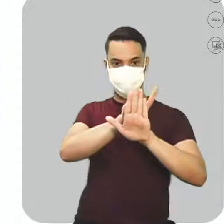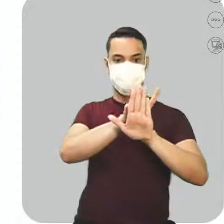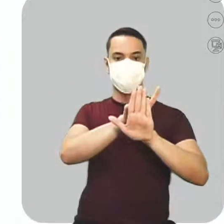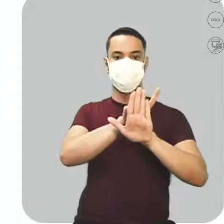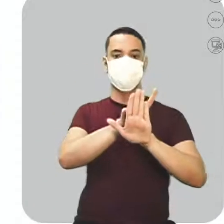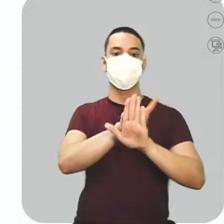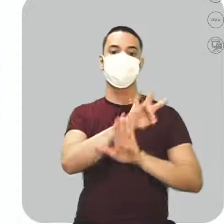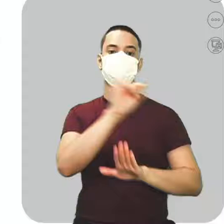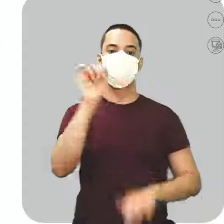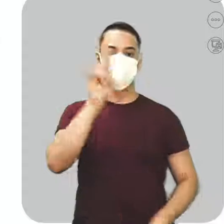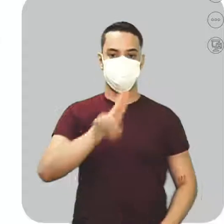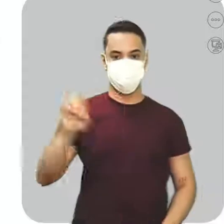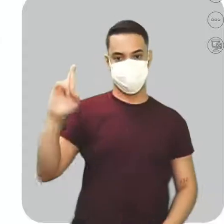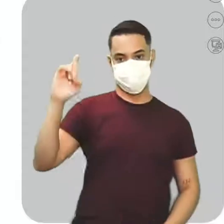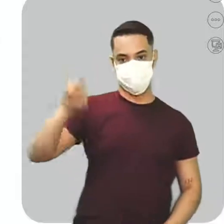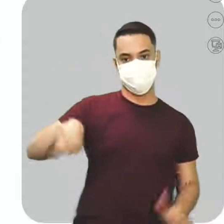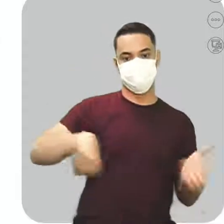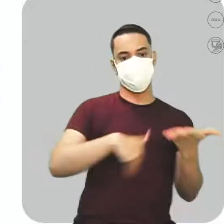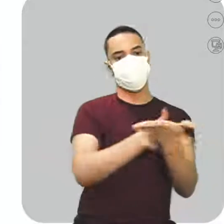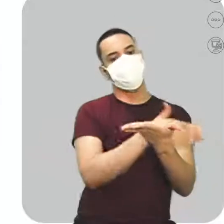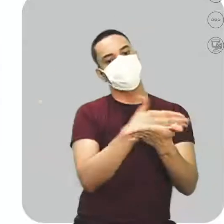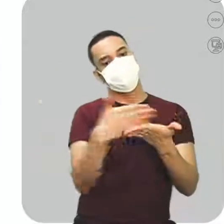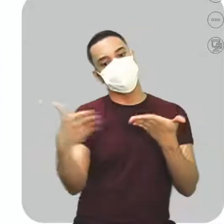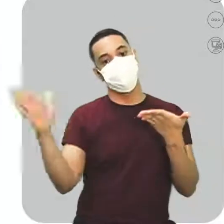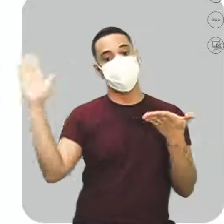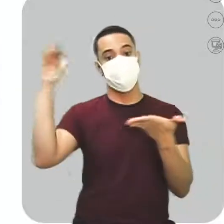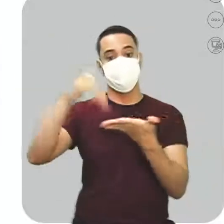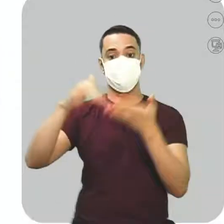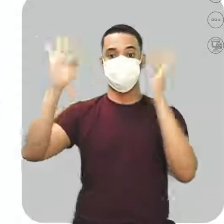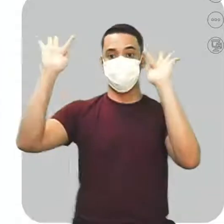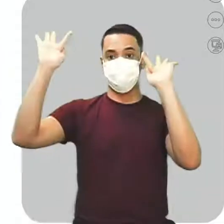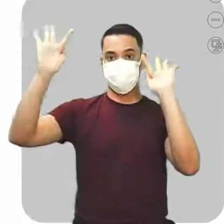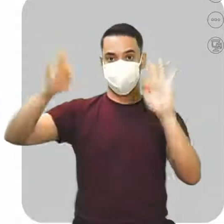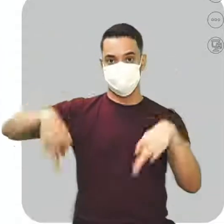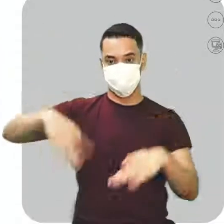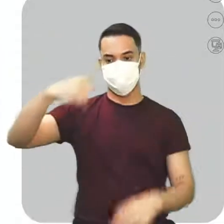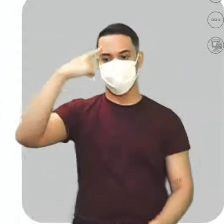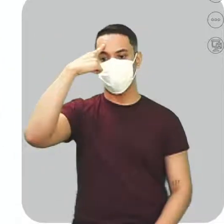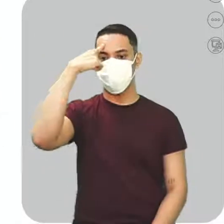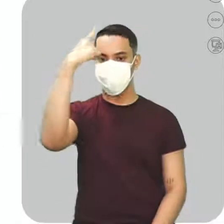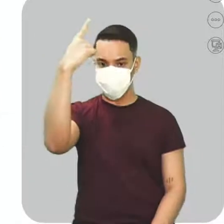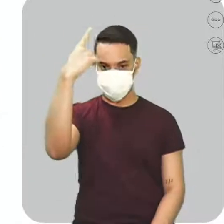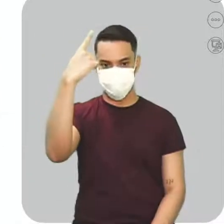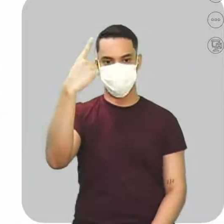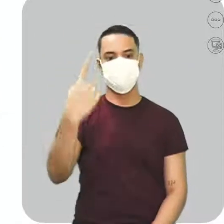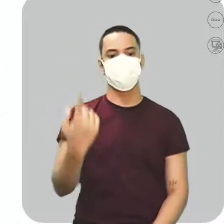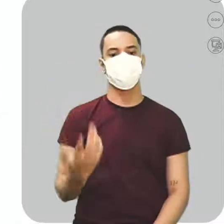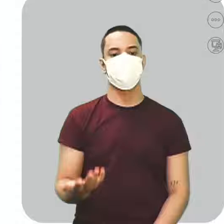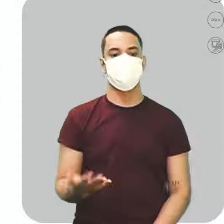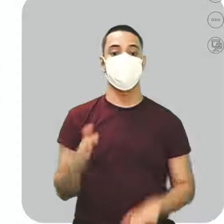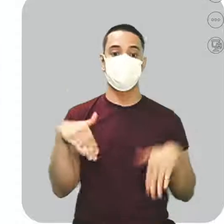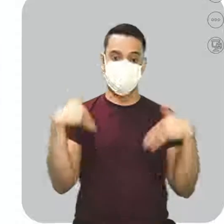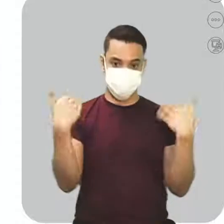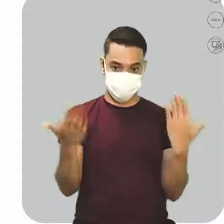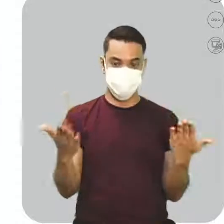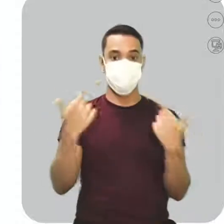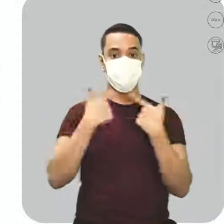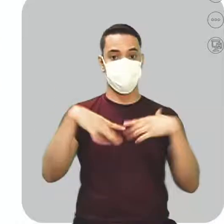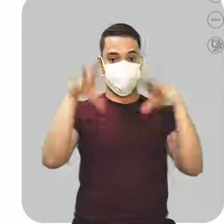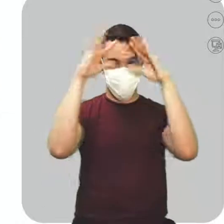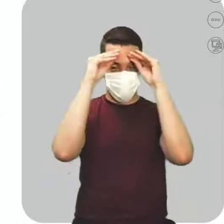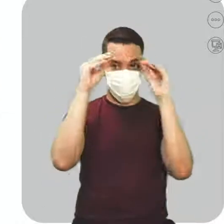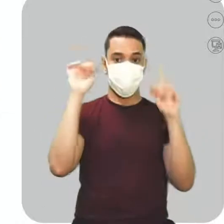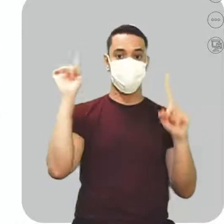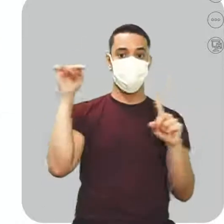será utilizada do início ao fim da compreensão das ideias, tá certo? Então, na linguagem